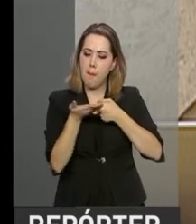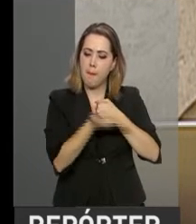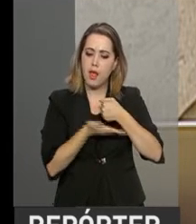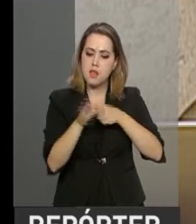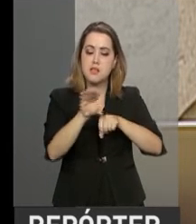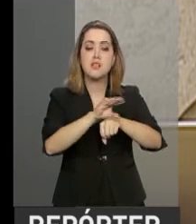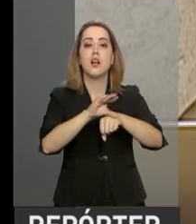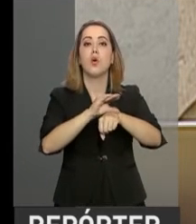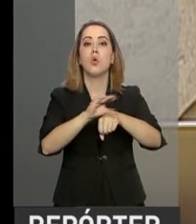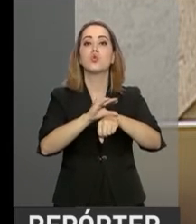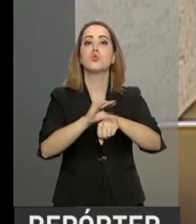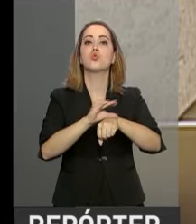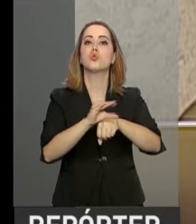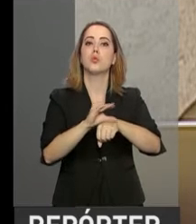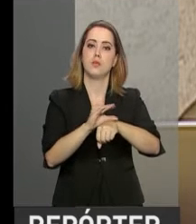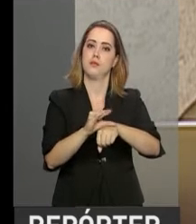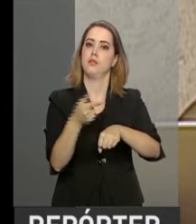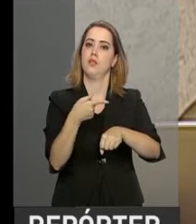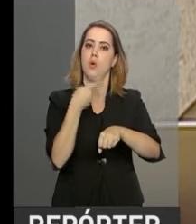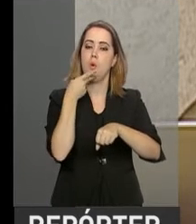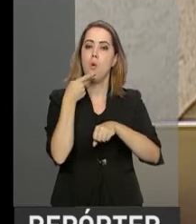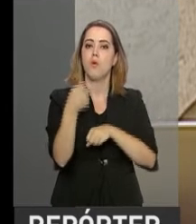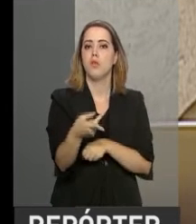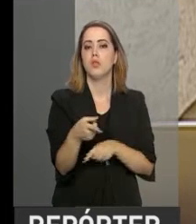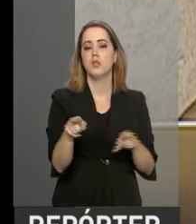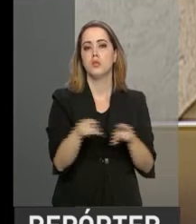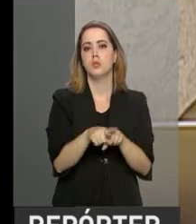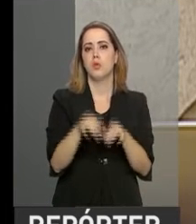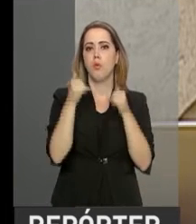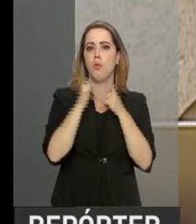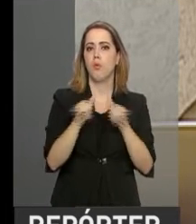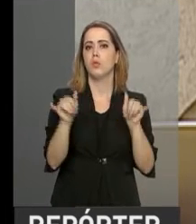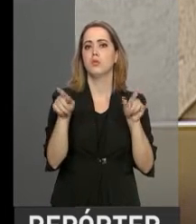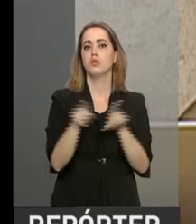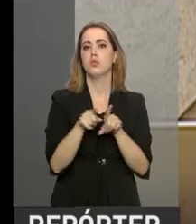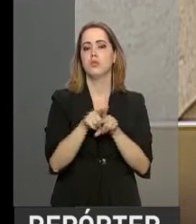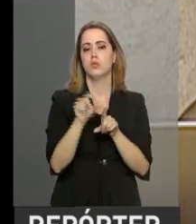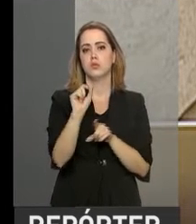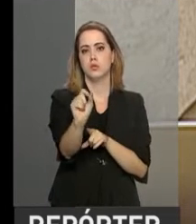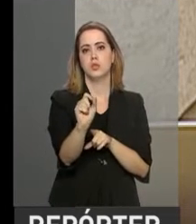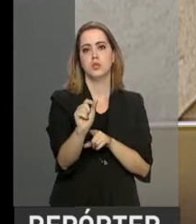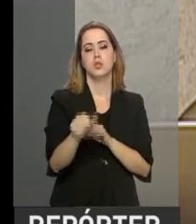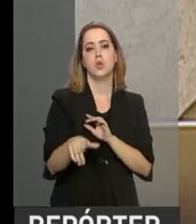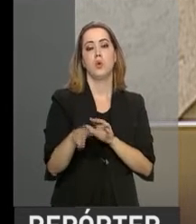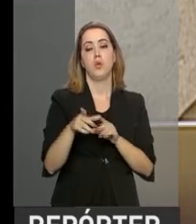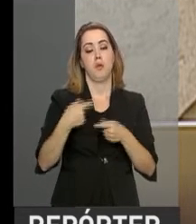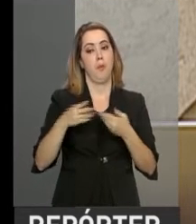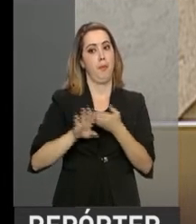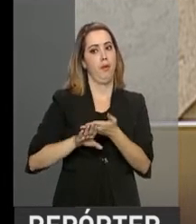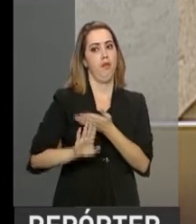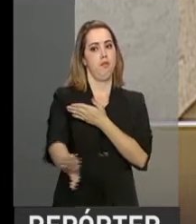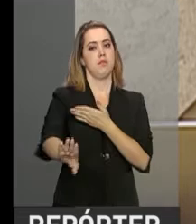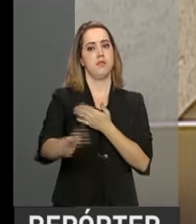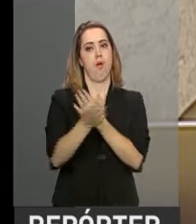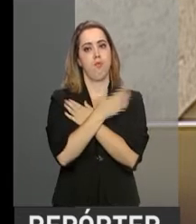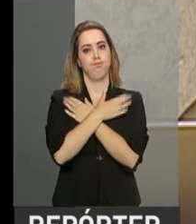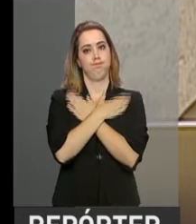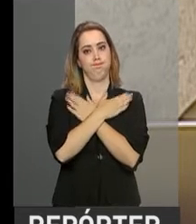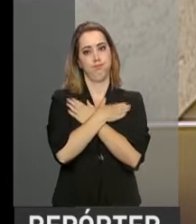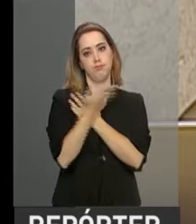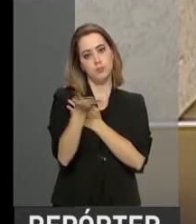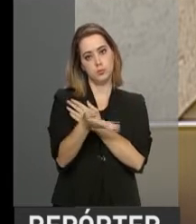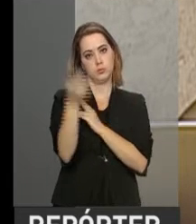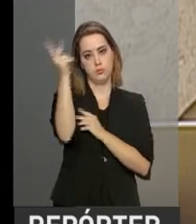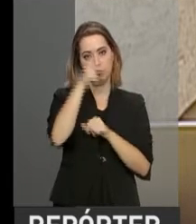texto constitucional para mencionar a questão do combate ao desemprego no país, porque, a meu